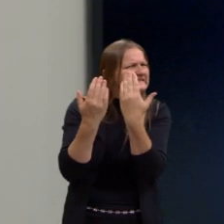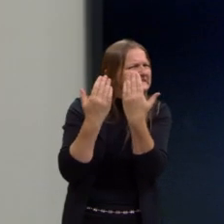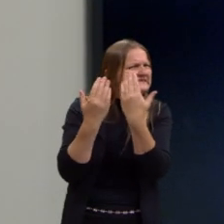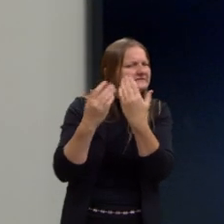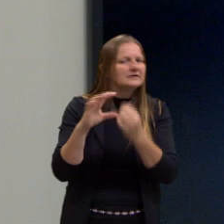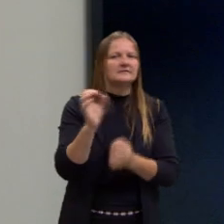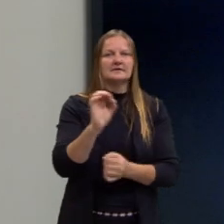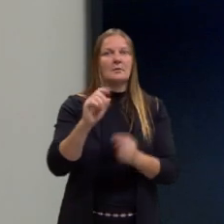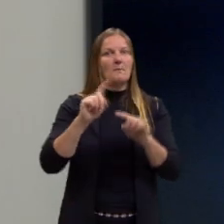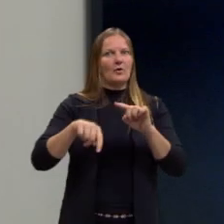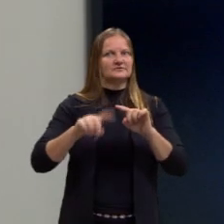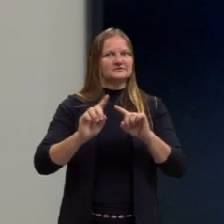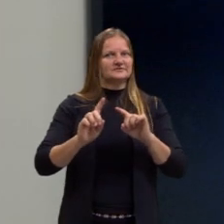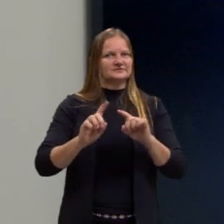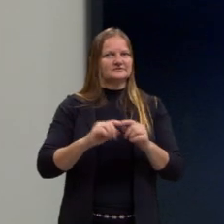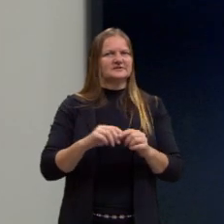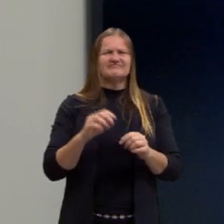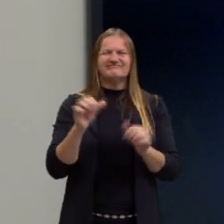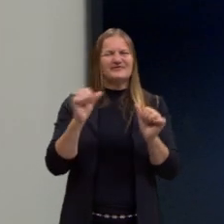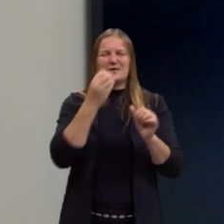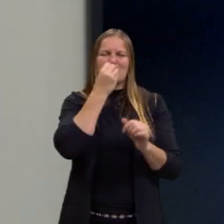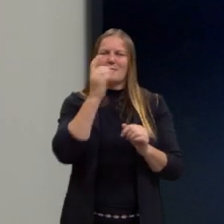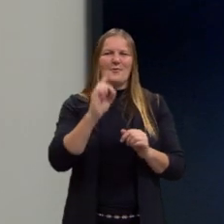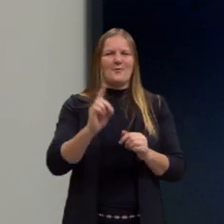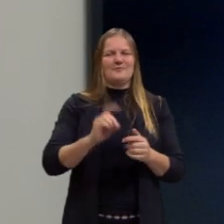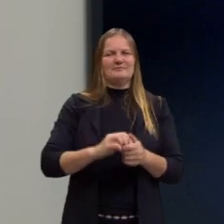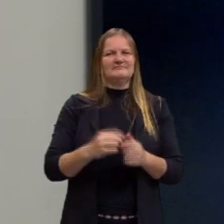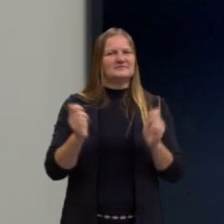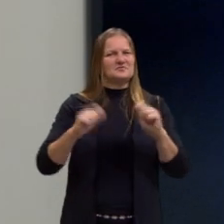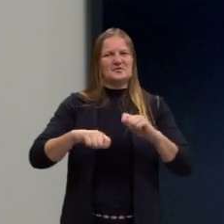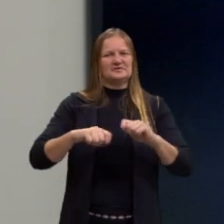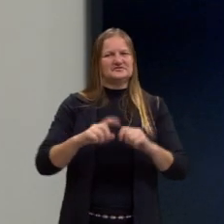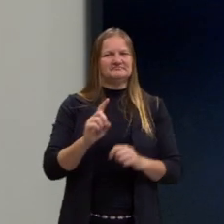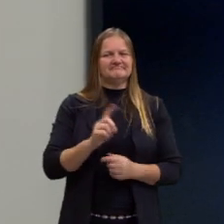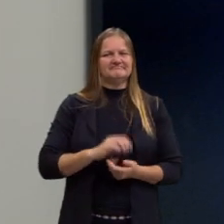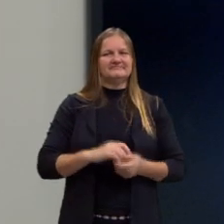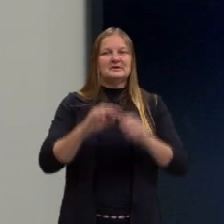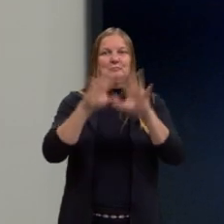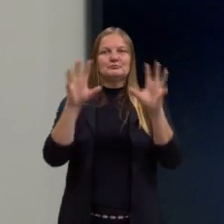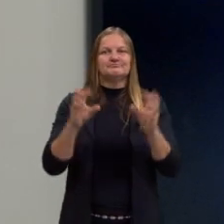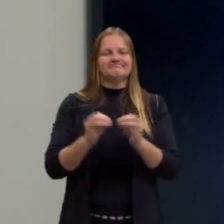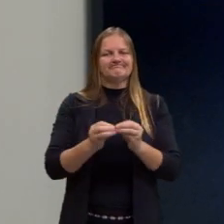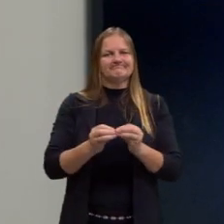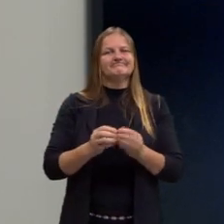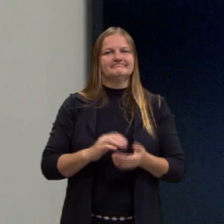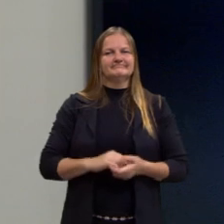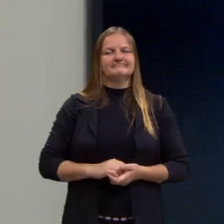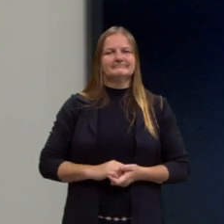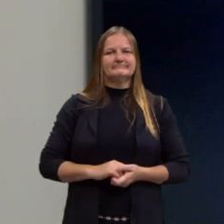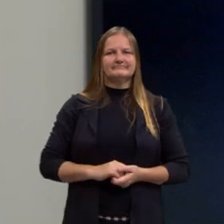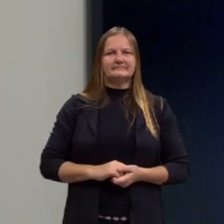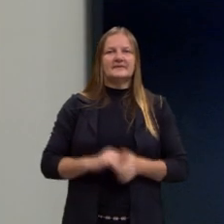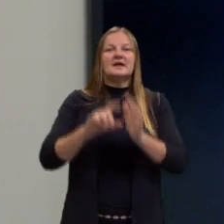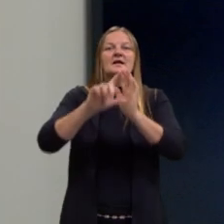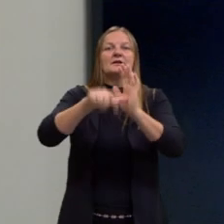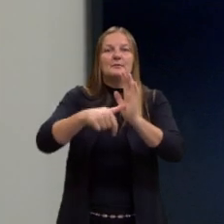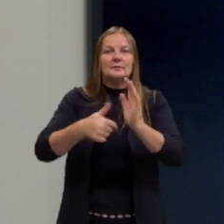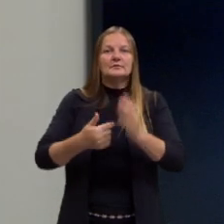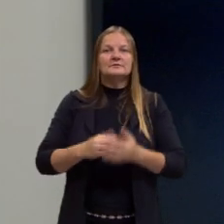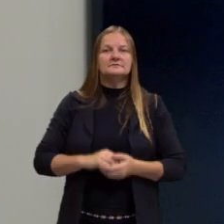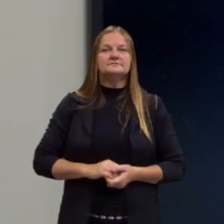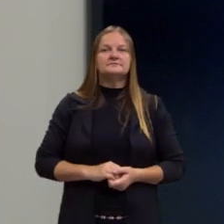no leitor não cabe não vai não pode ter na conclusão depois